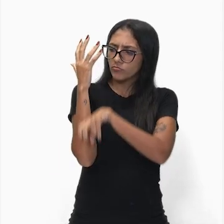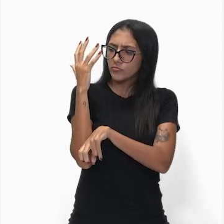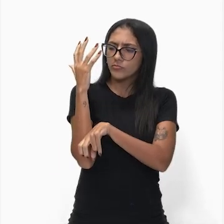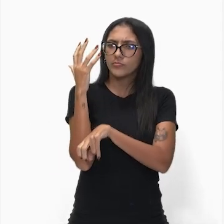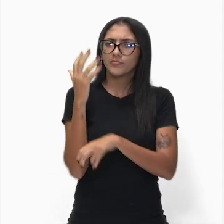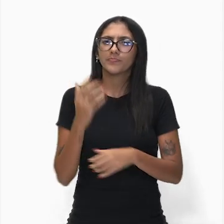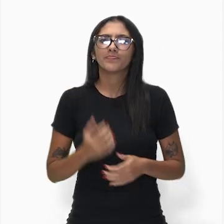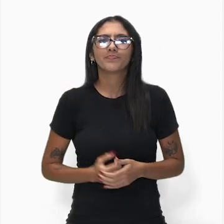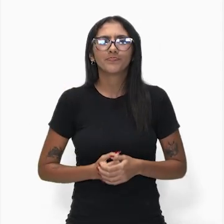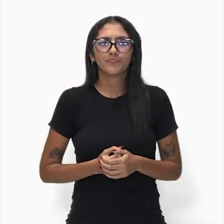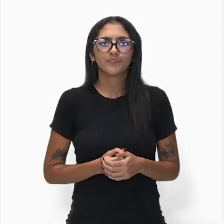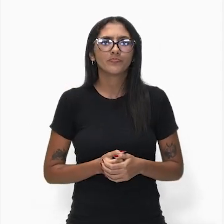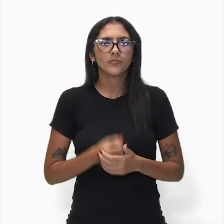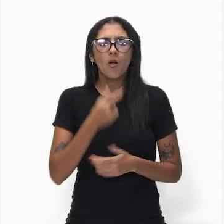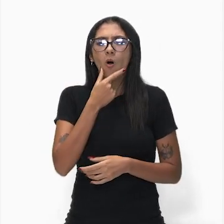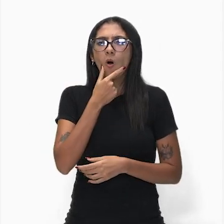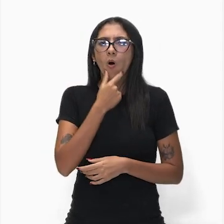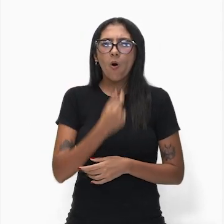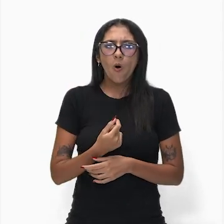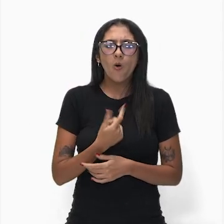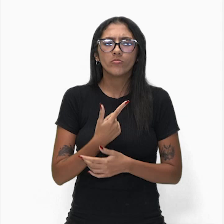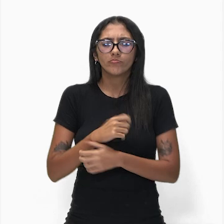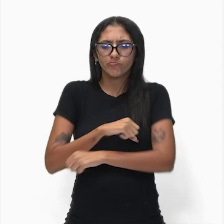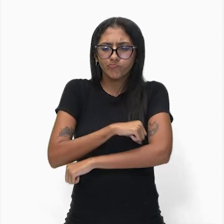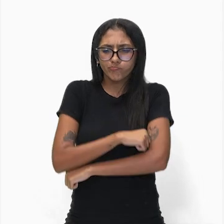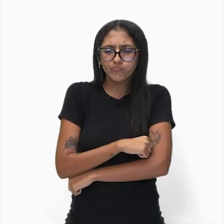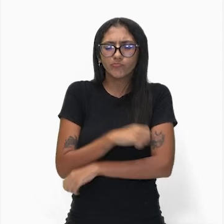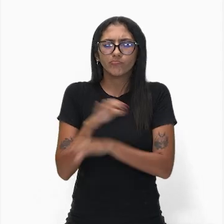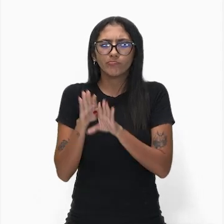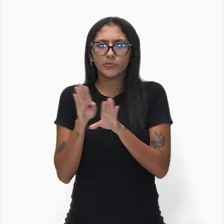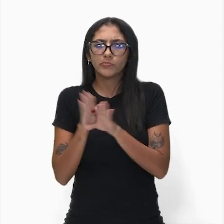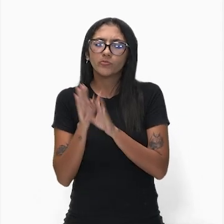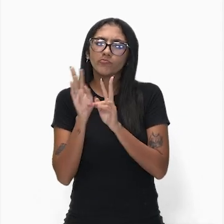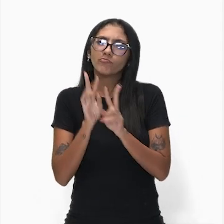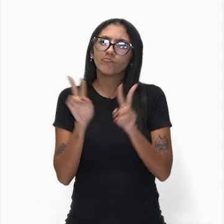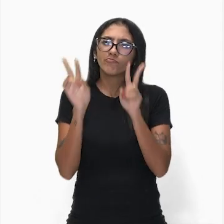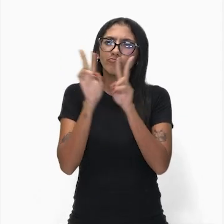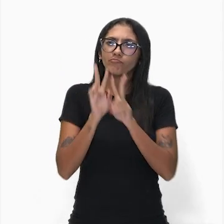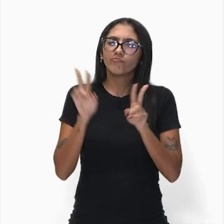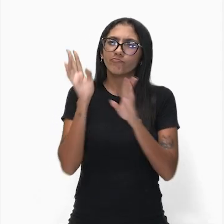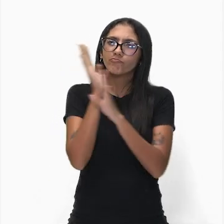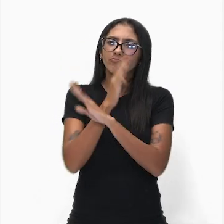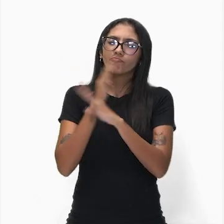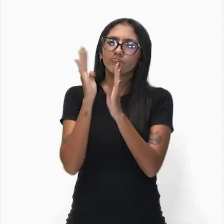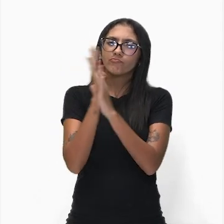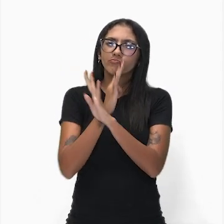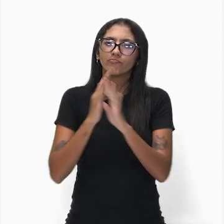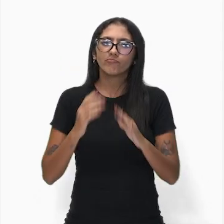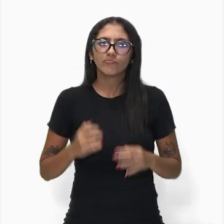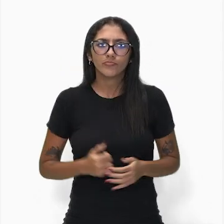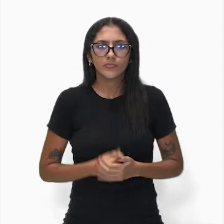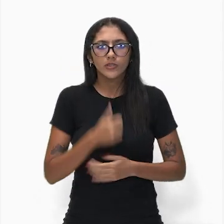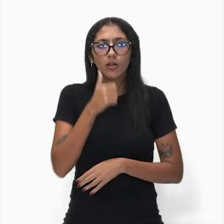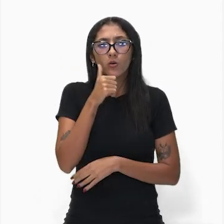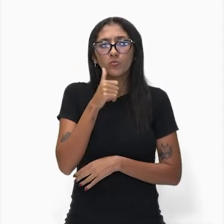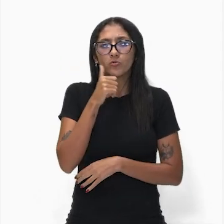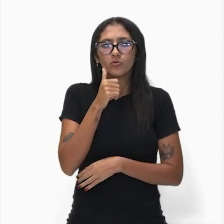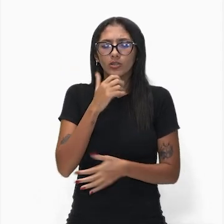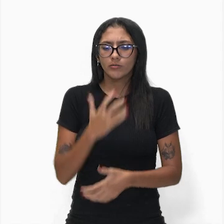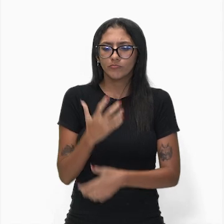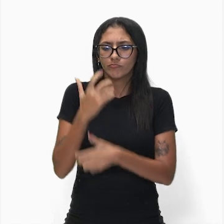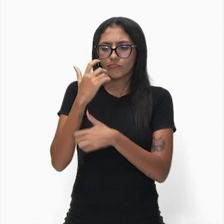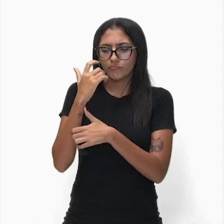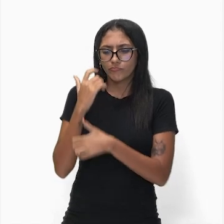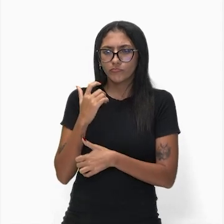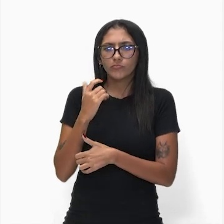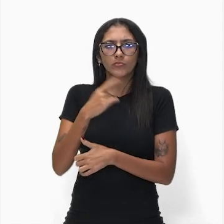Bento, com os braços cruzados e o olhar vago, Cordulina, de cócoras, segurando um filho, e